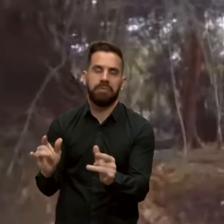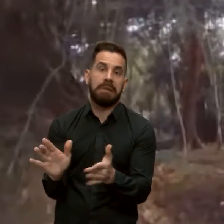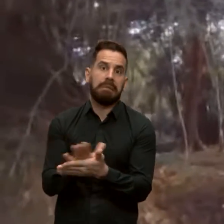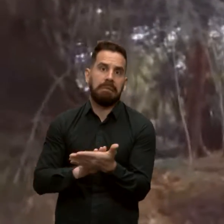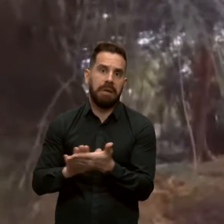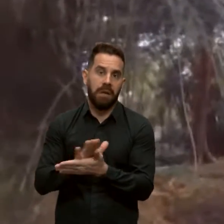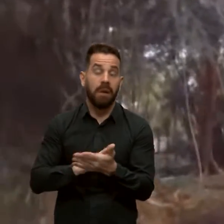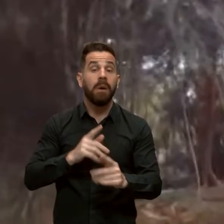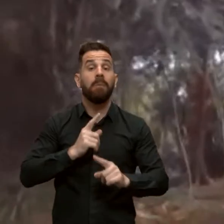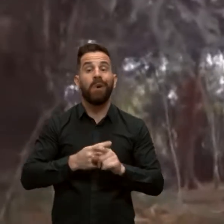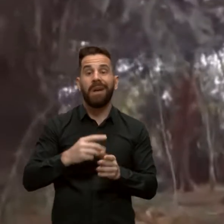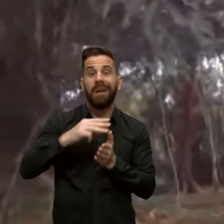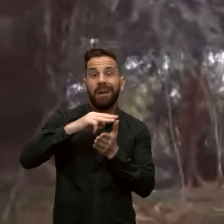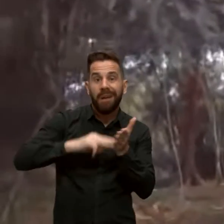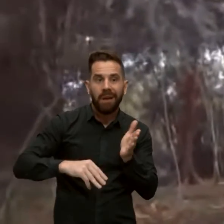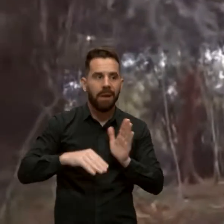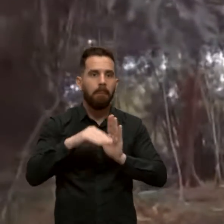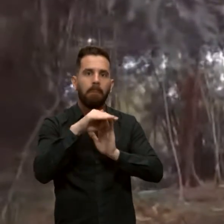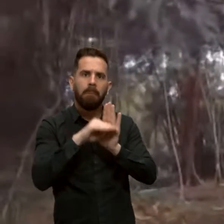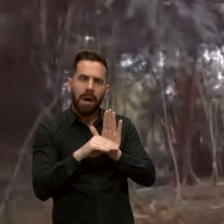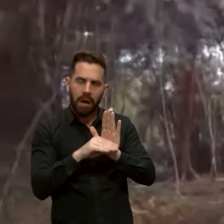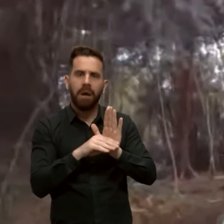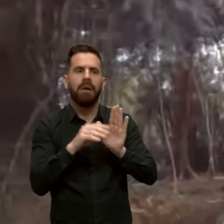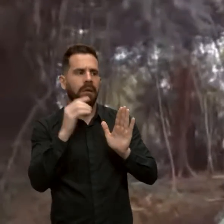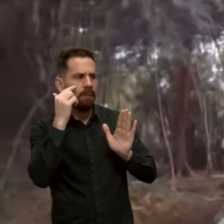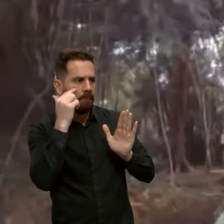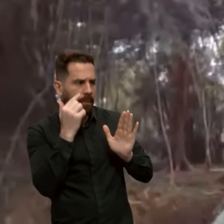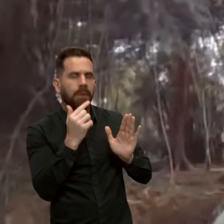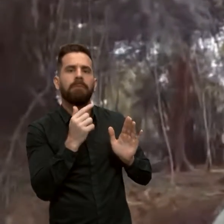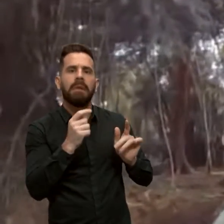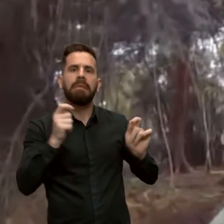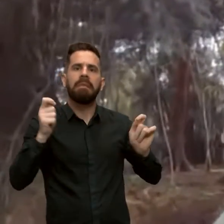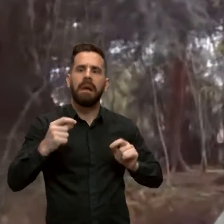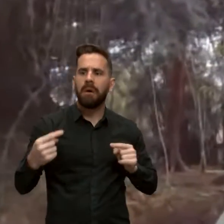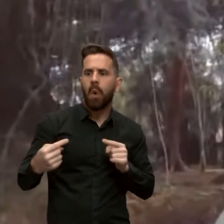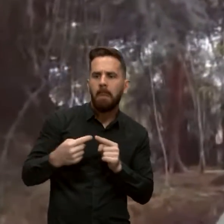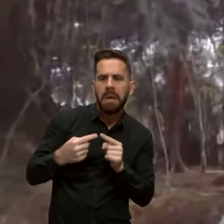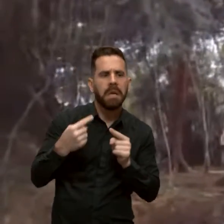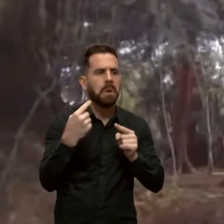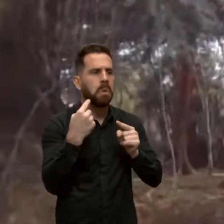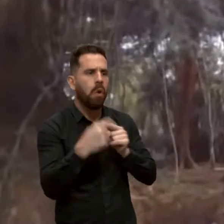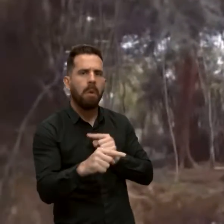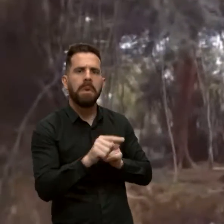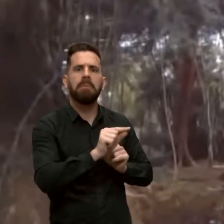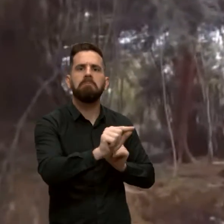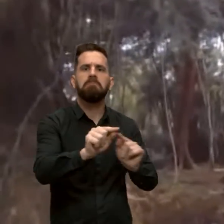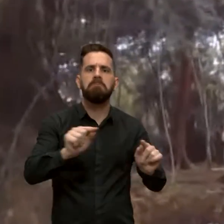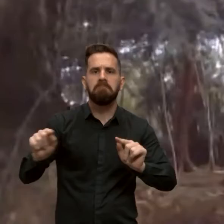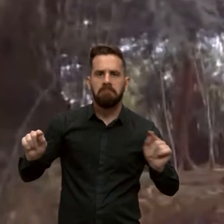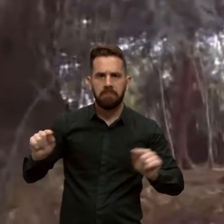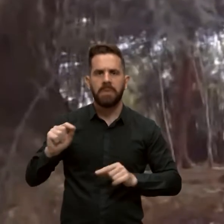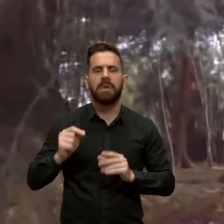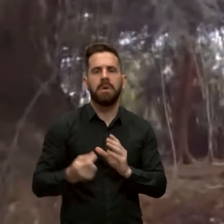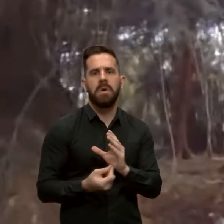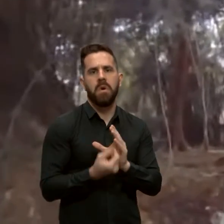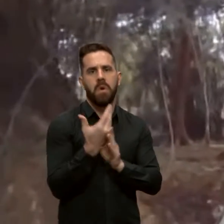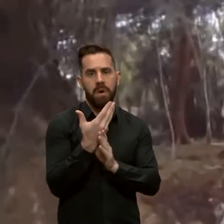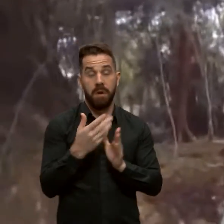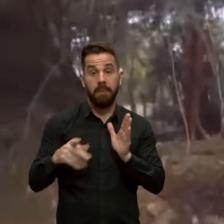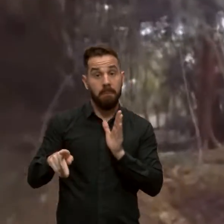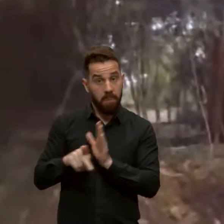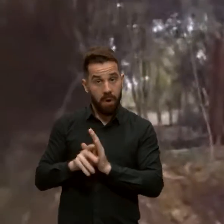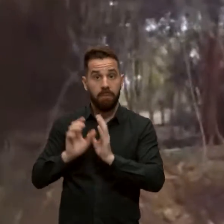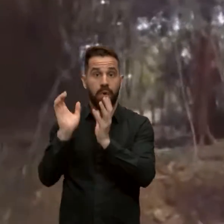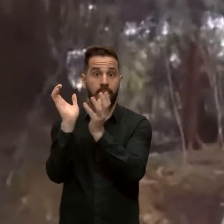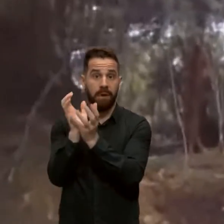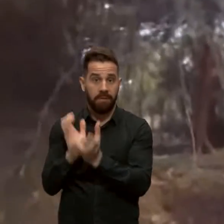a identificar as chances de uma determinada espécie desaparecer não atendem ao que seria necessário considerando o sistema de critérios e categorias